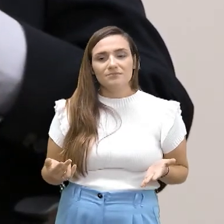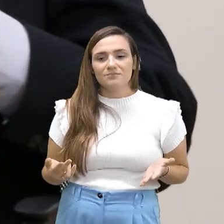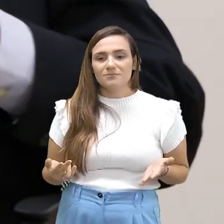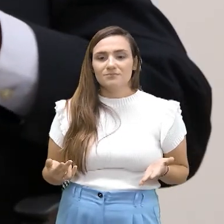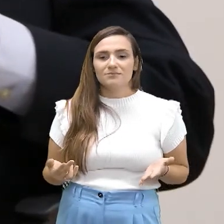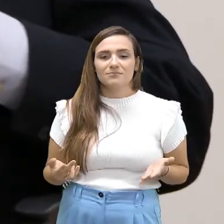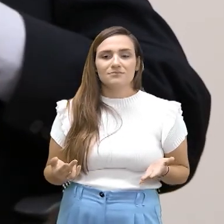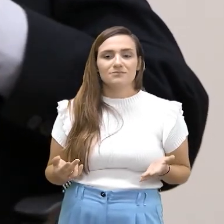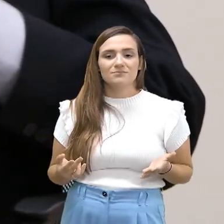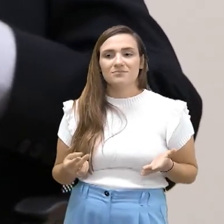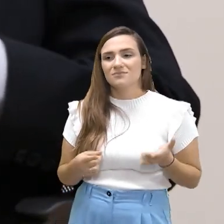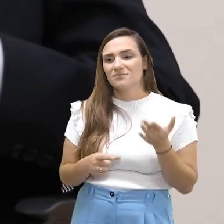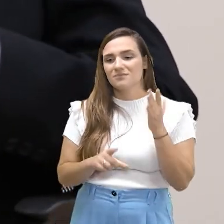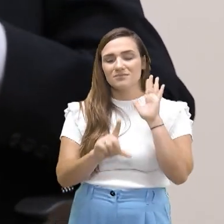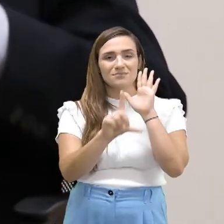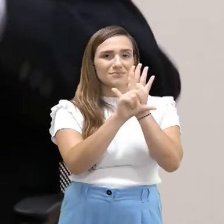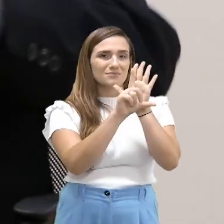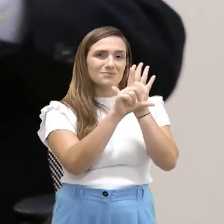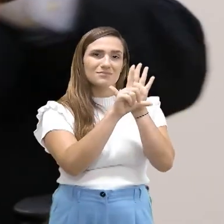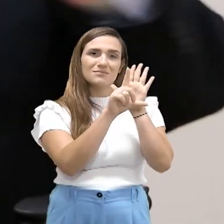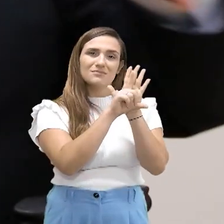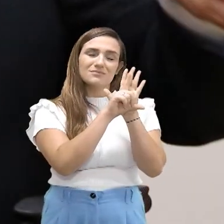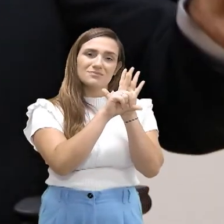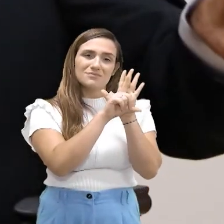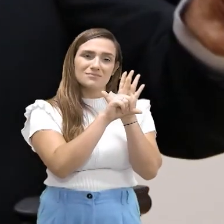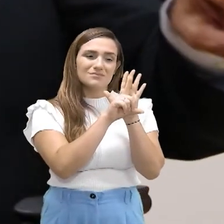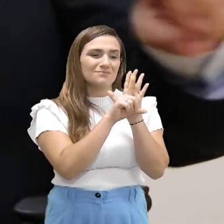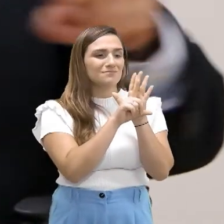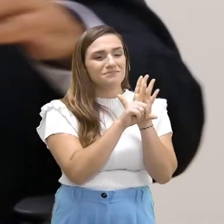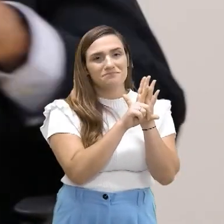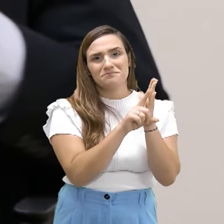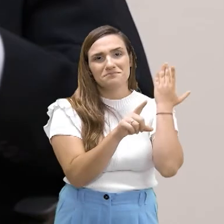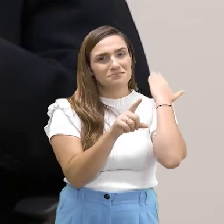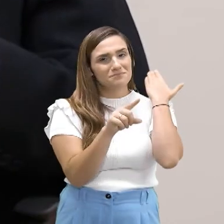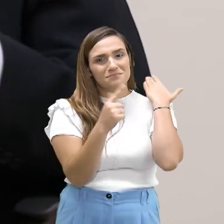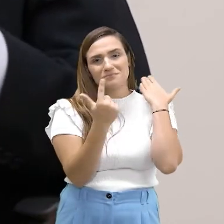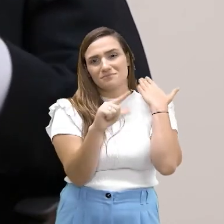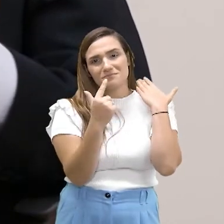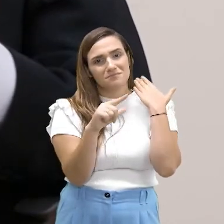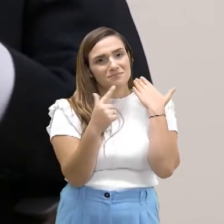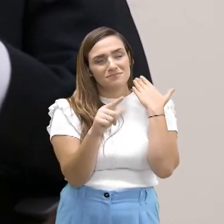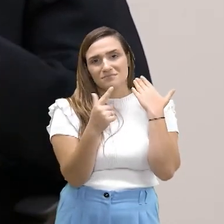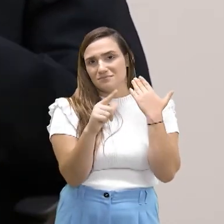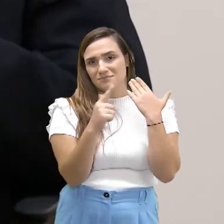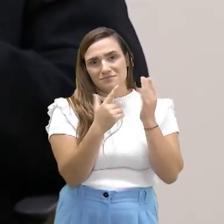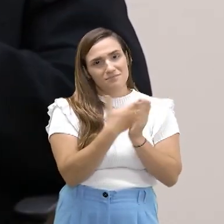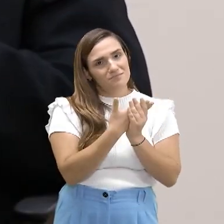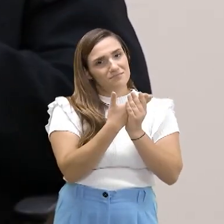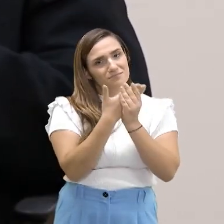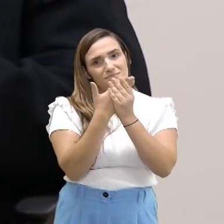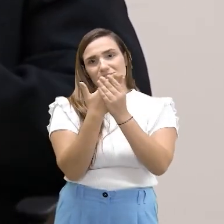foi se defasando, até porque ela vem de um período que não havia sequer